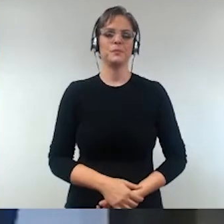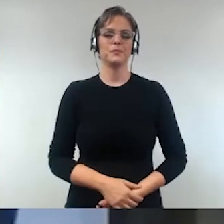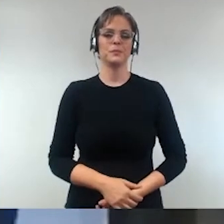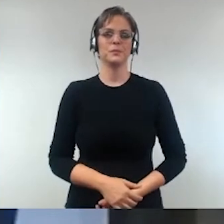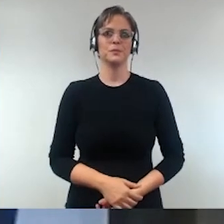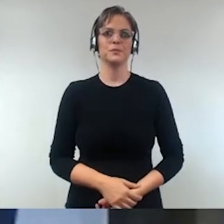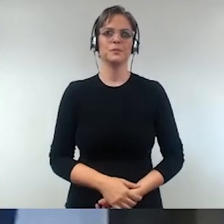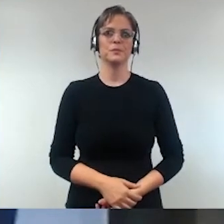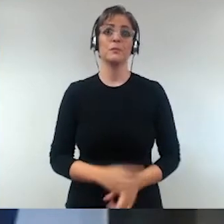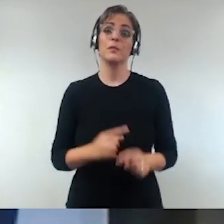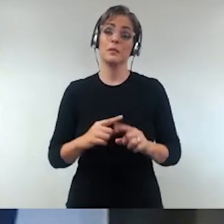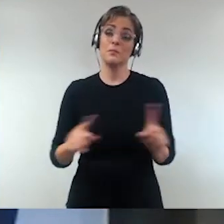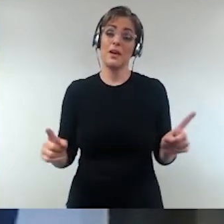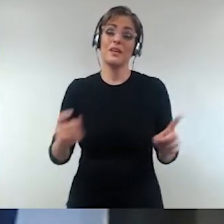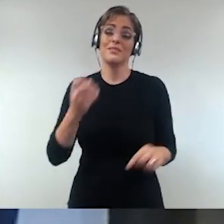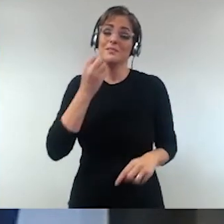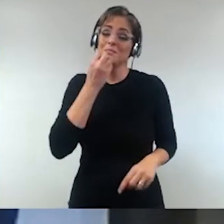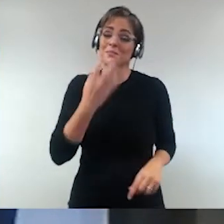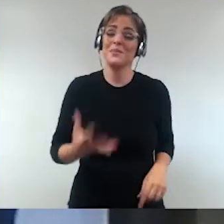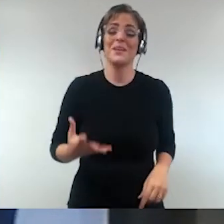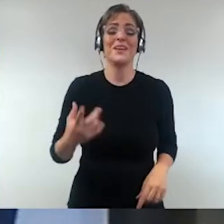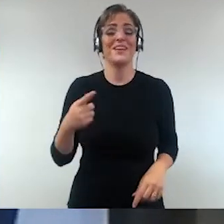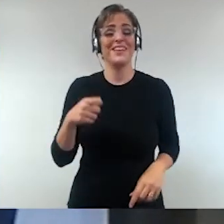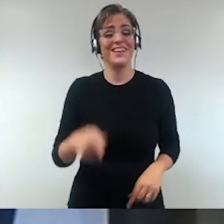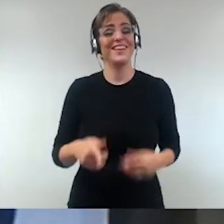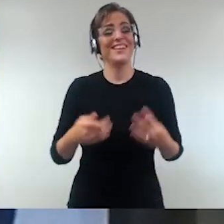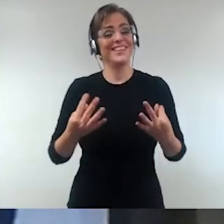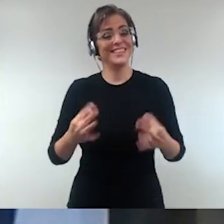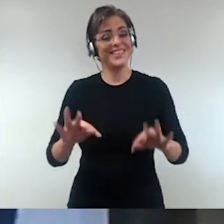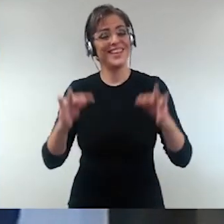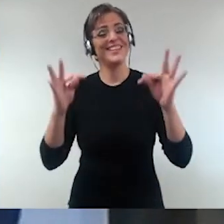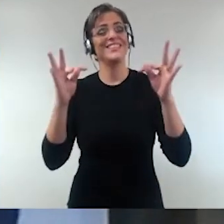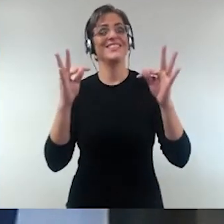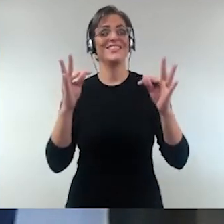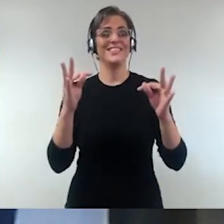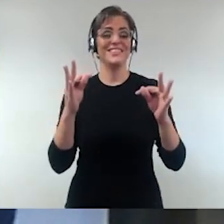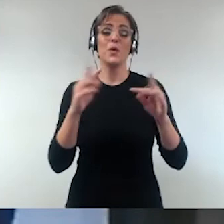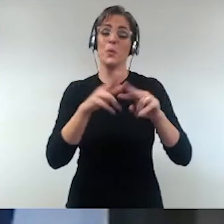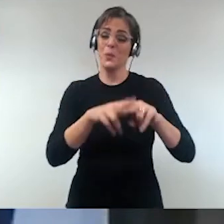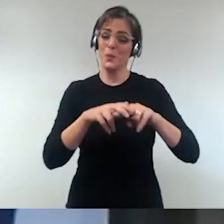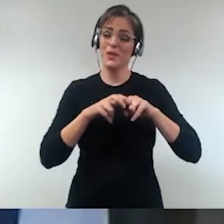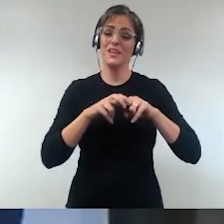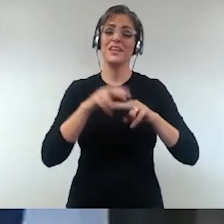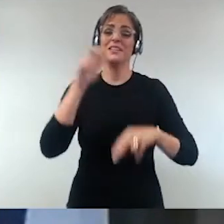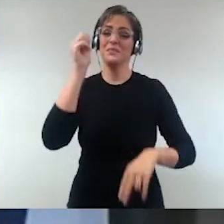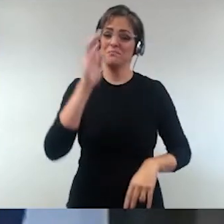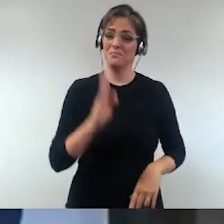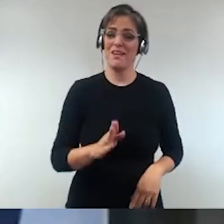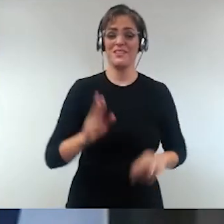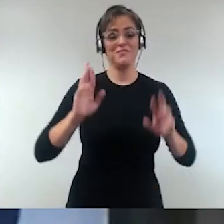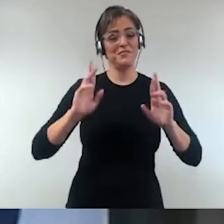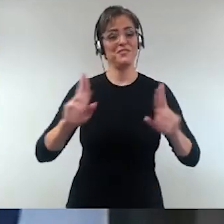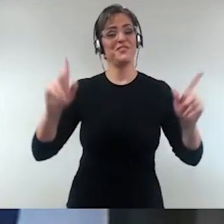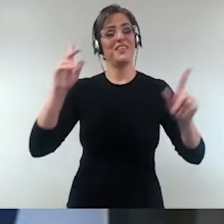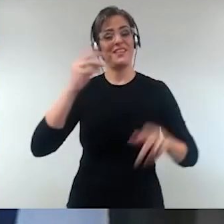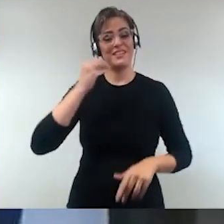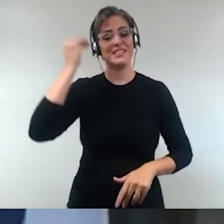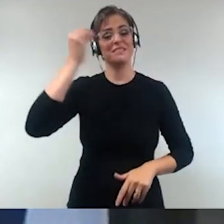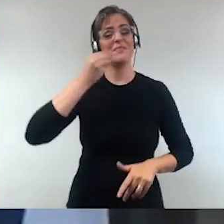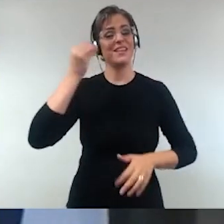que graças a ela é que, como a professora destacou, o Brasil teve a justiça no Brasil teve